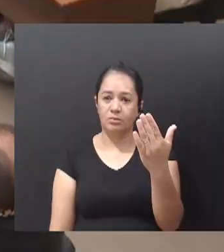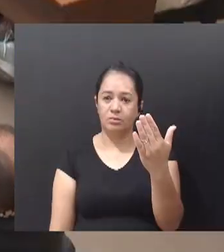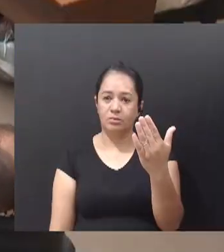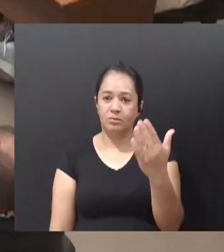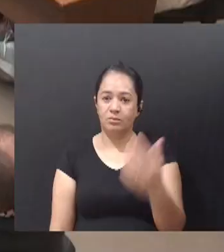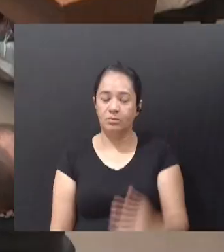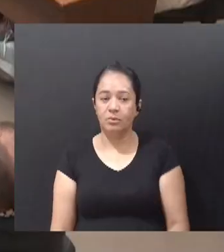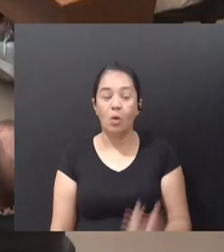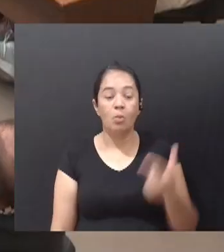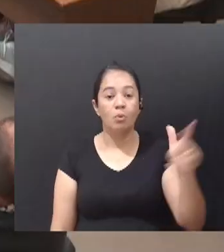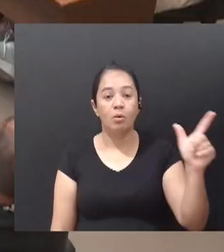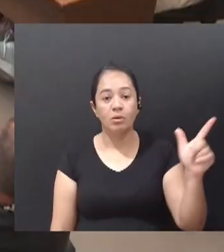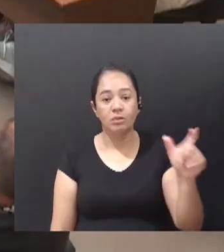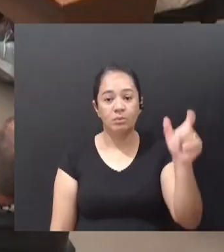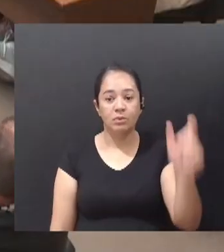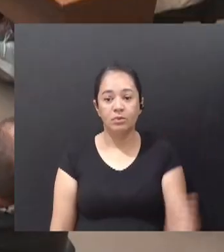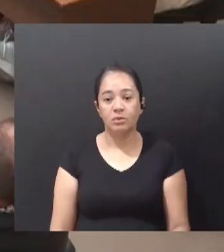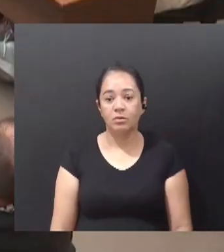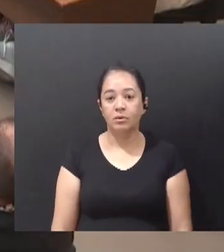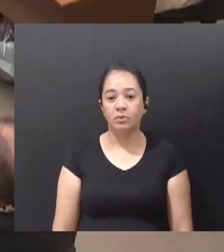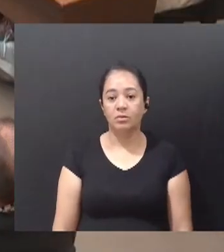próximo?